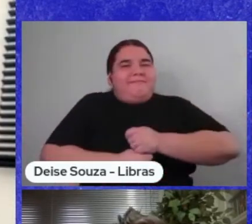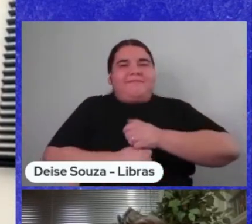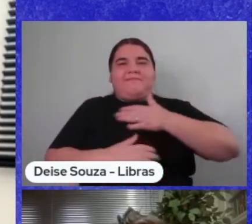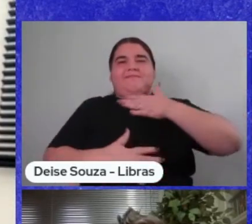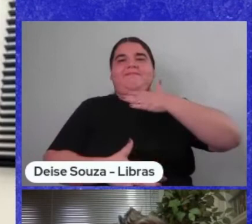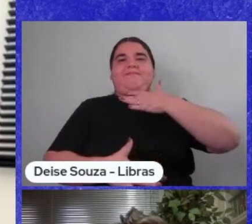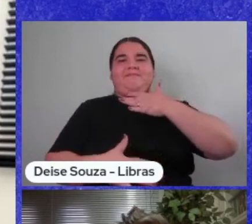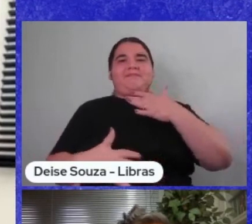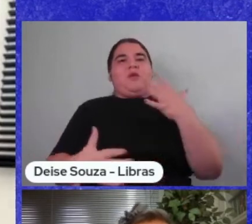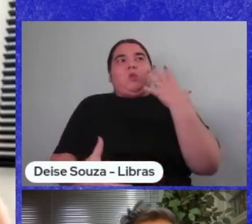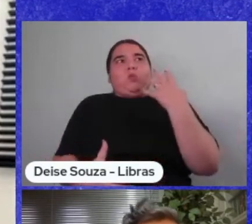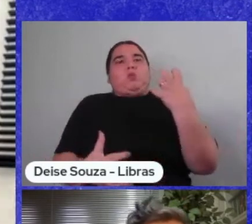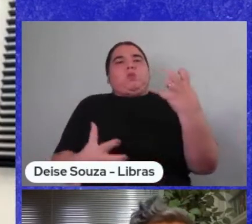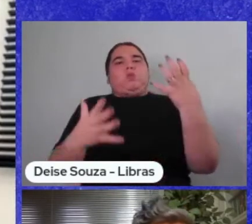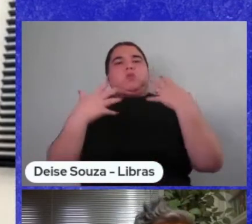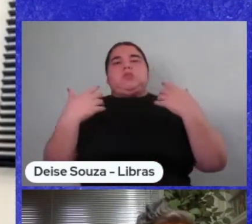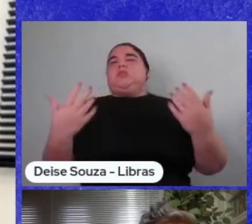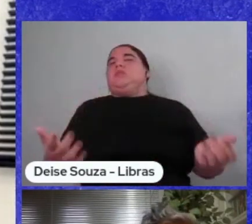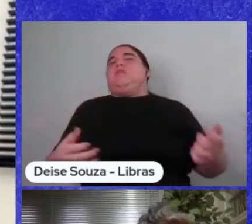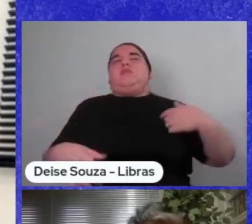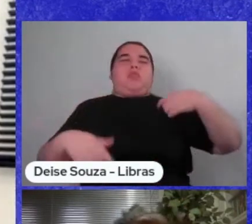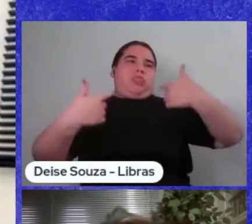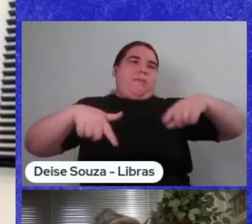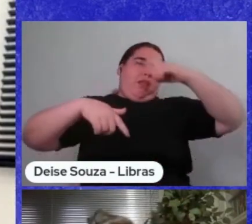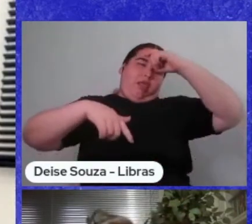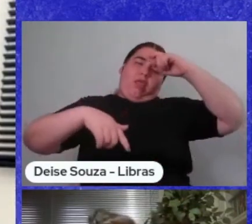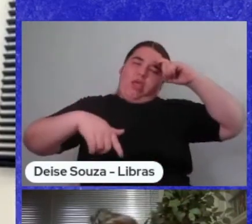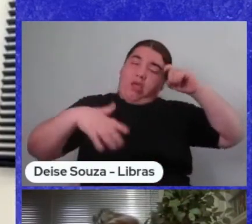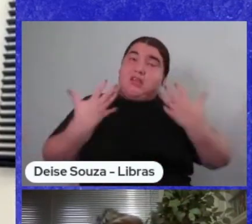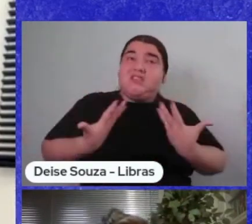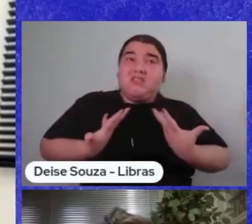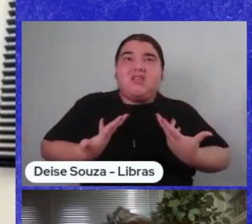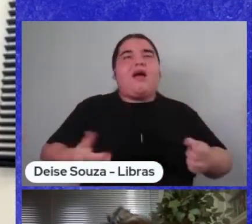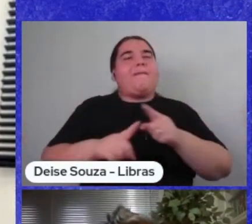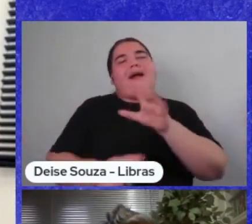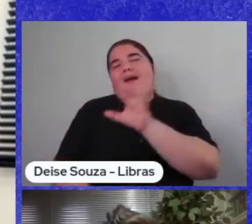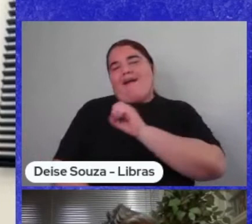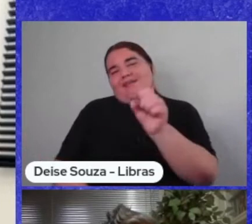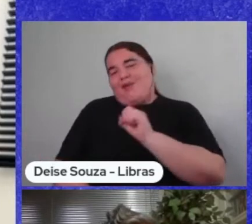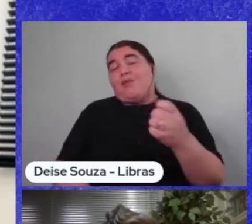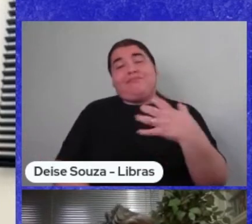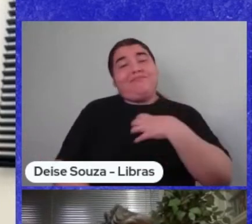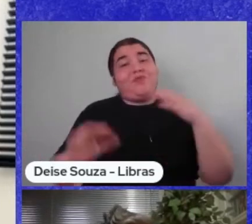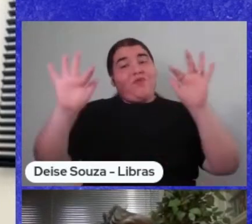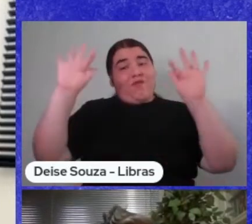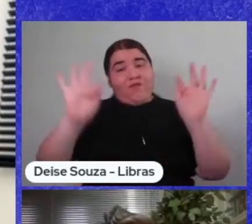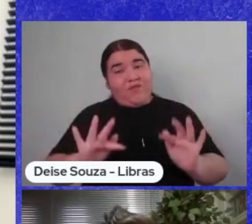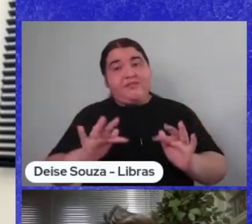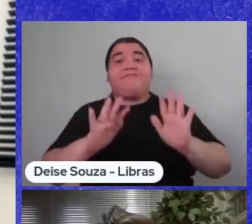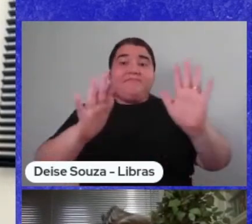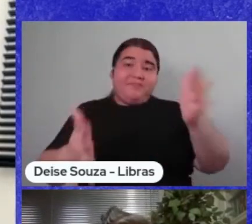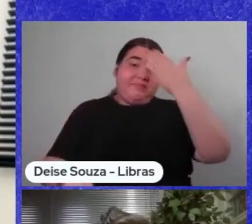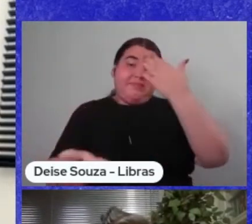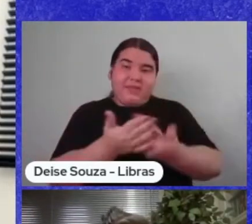sugue minha alma, mas sabe aquele negócio, pode sugar, tá de boa. Eu gosto bastante disso e tô feliz. Acredito que brevemente vai